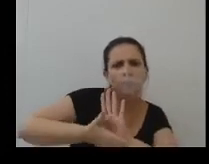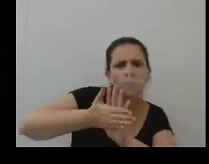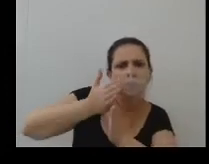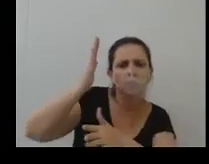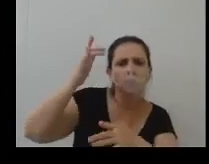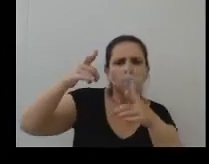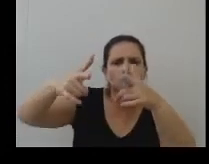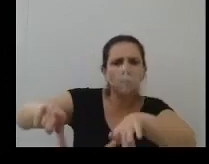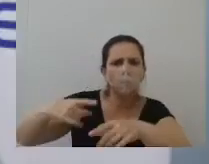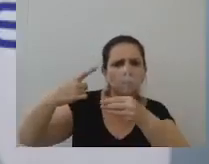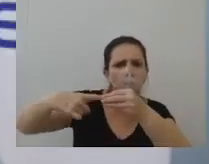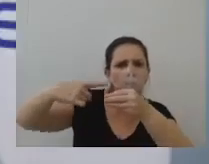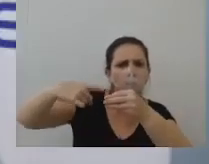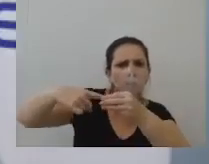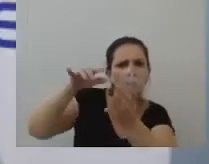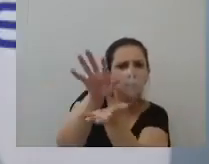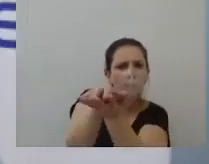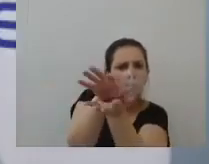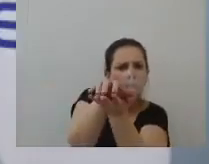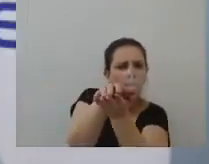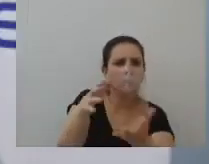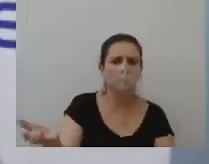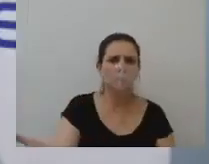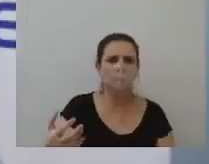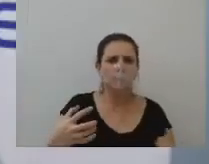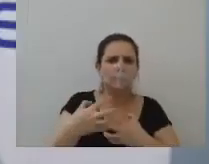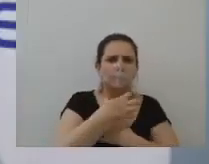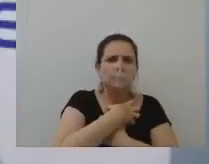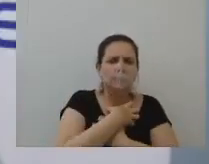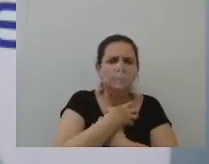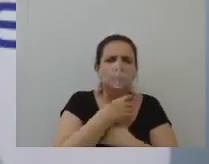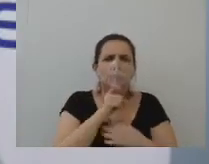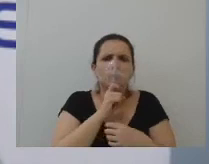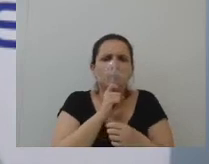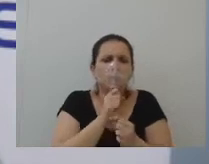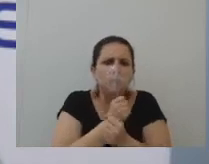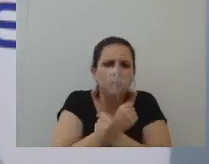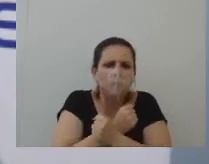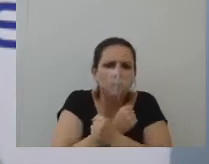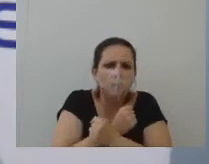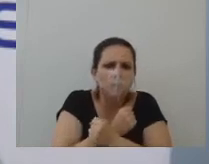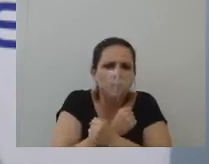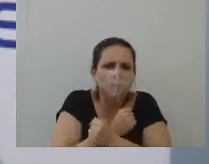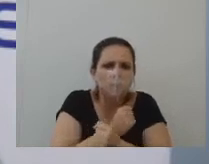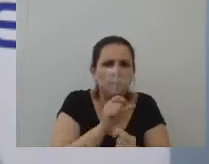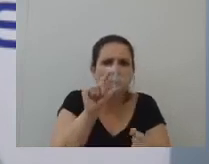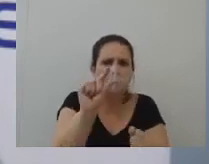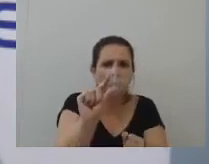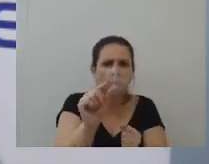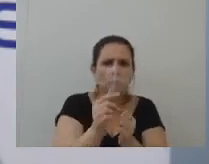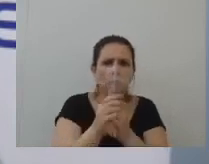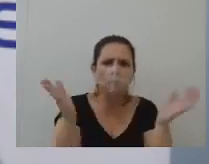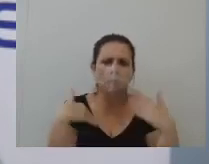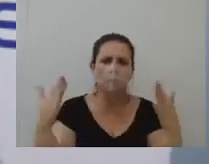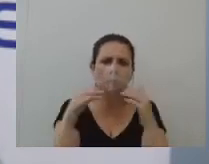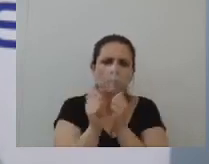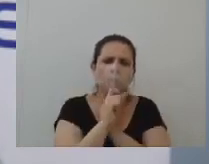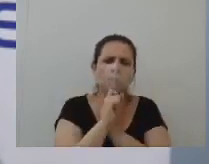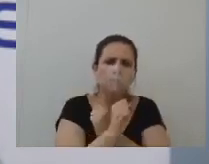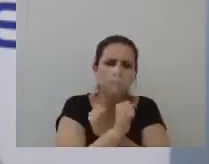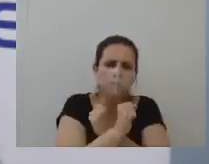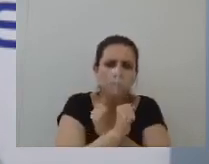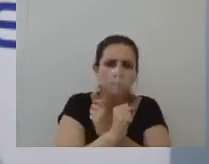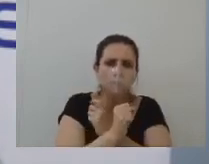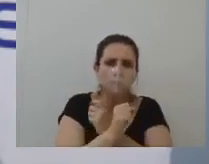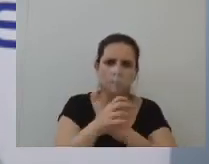lugar mais do interior de Pernambuco e aí eu estava sentindo um friozinho, né? Tinha pouco calor. Será que calor é só